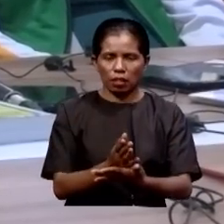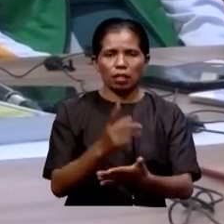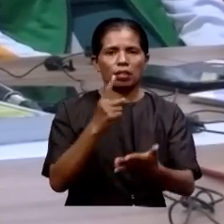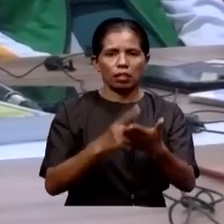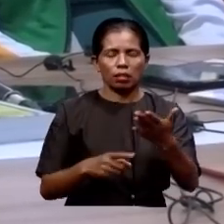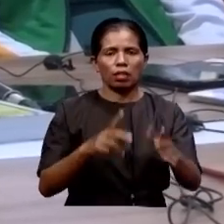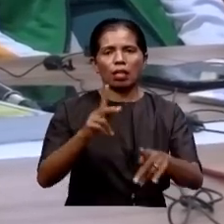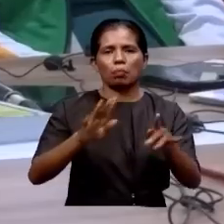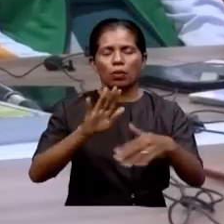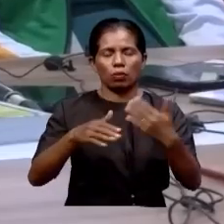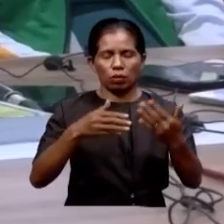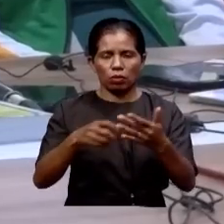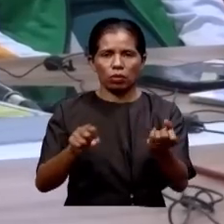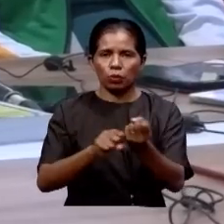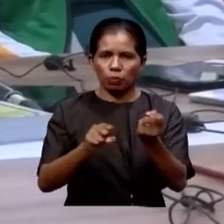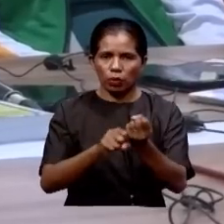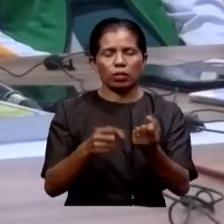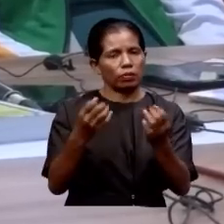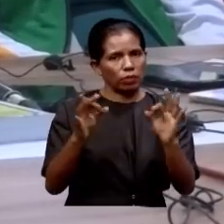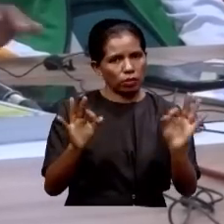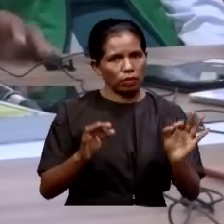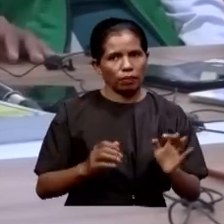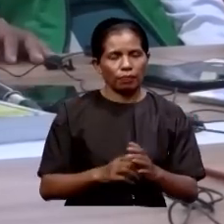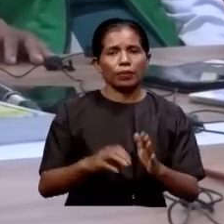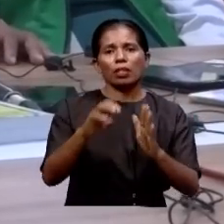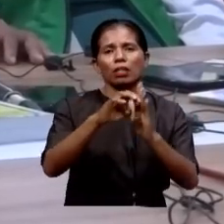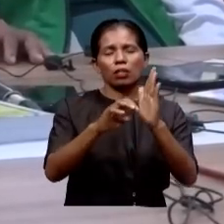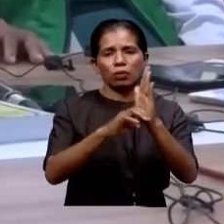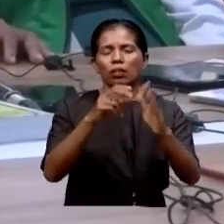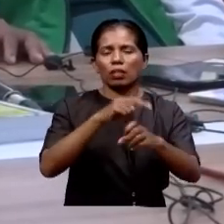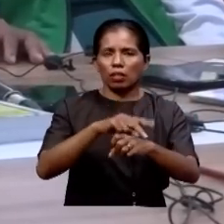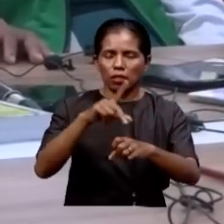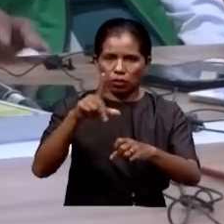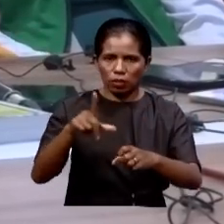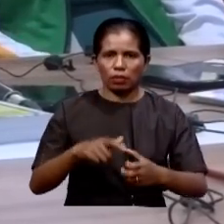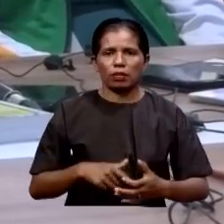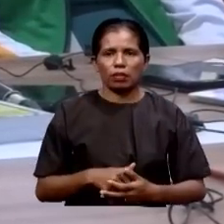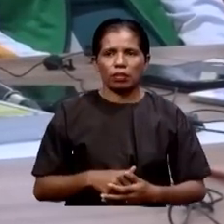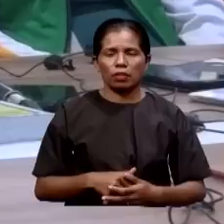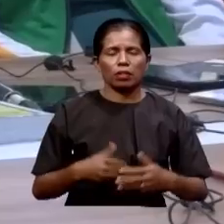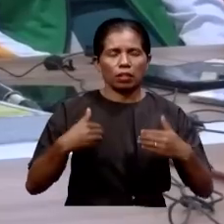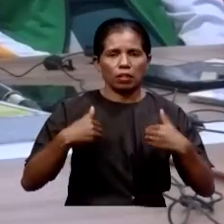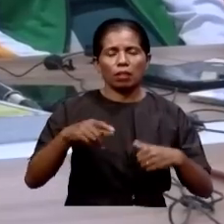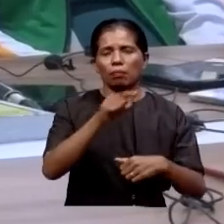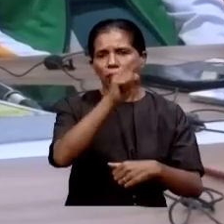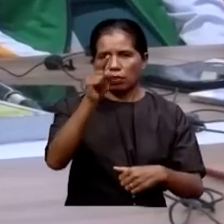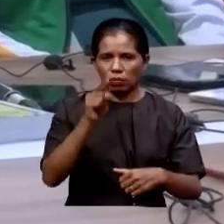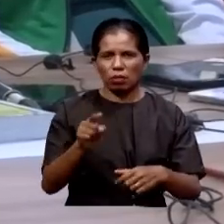maka emuhutu kontribuit yaona struktura nasional musu perguntas botida